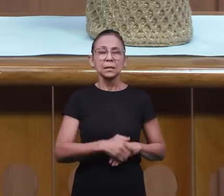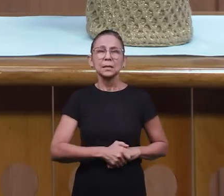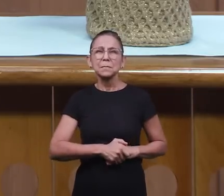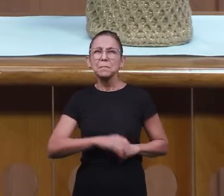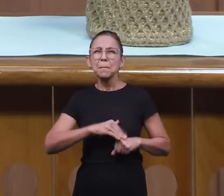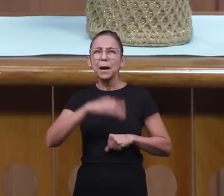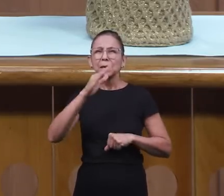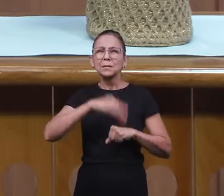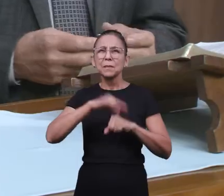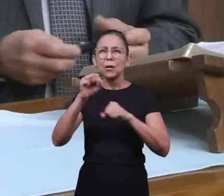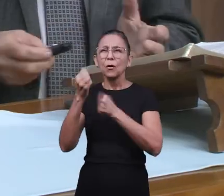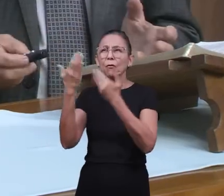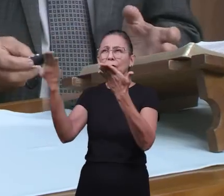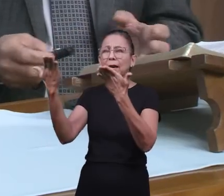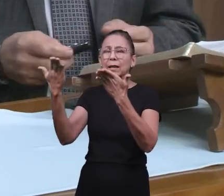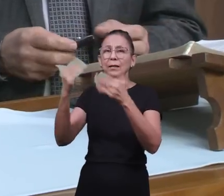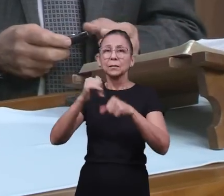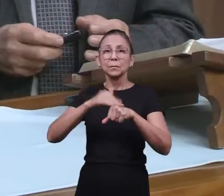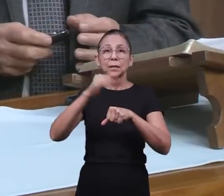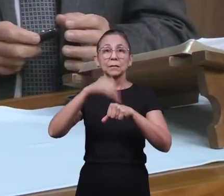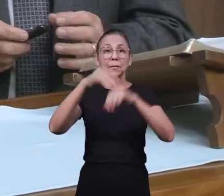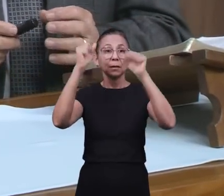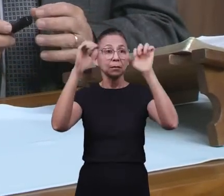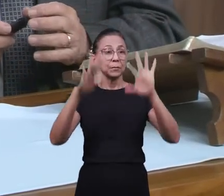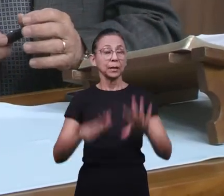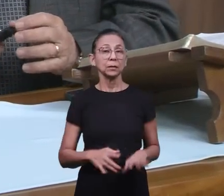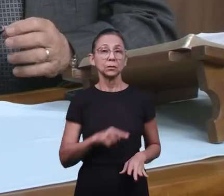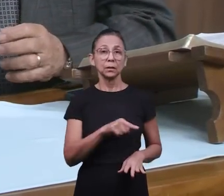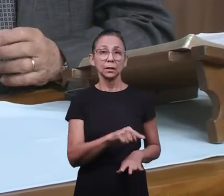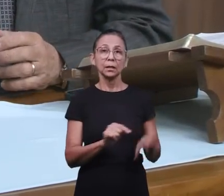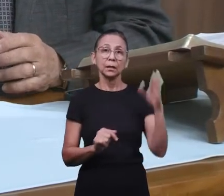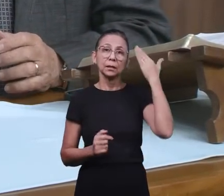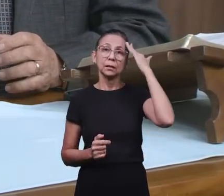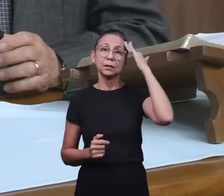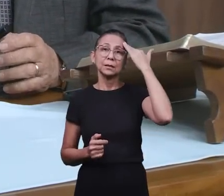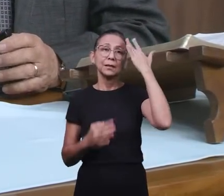seria abençoado. Era, portanto, um entendimento